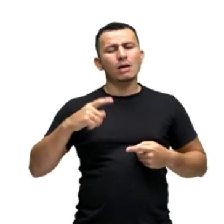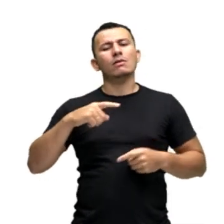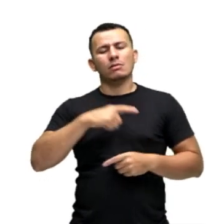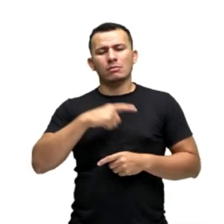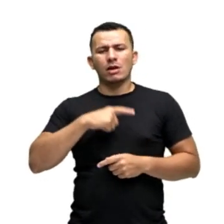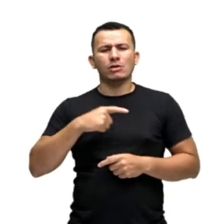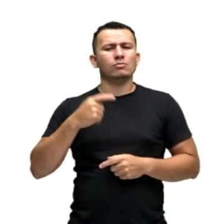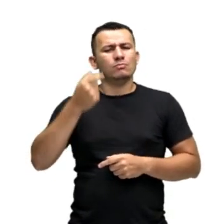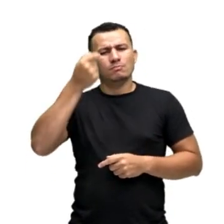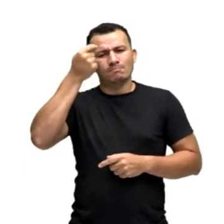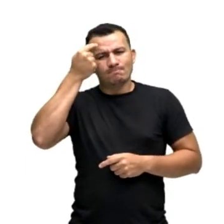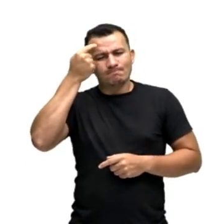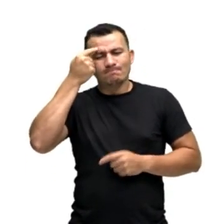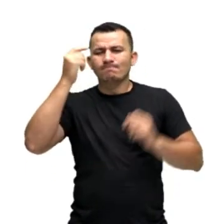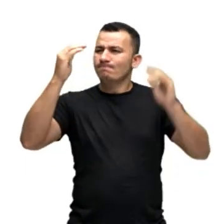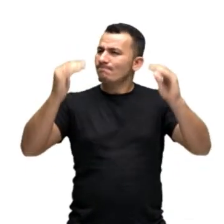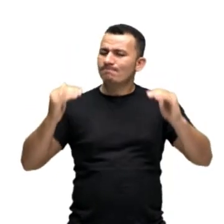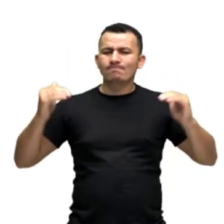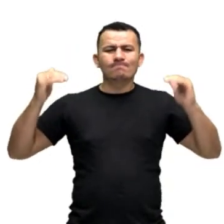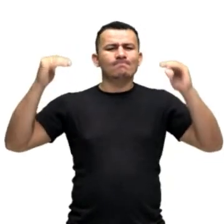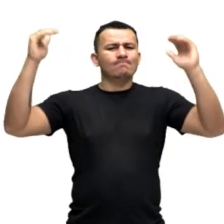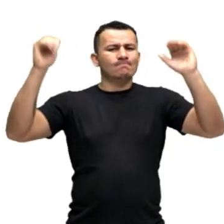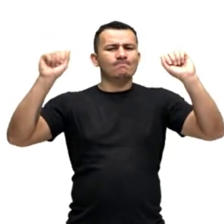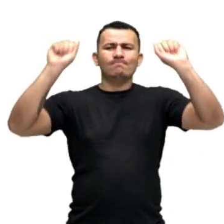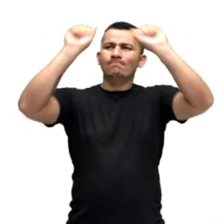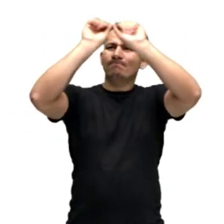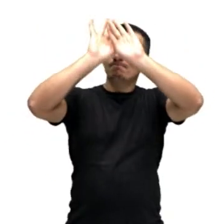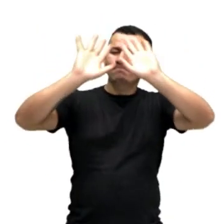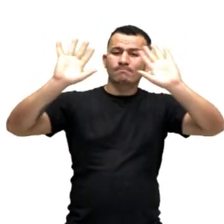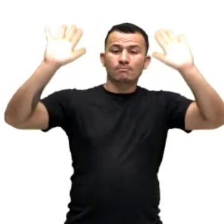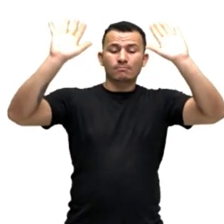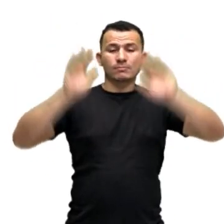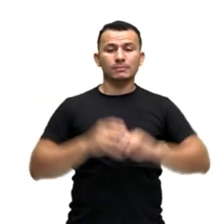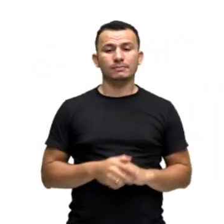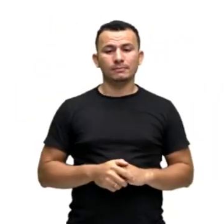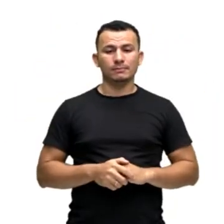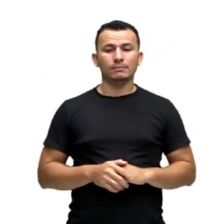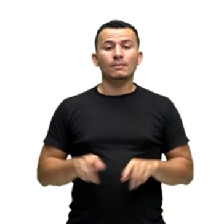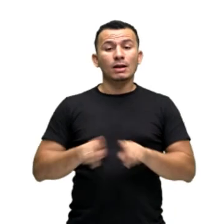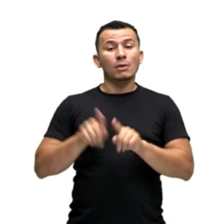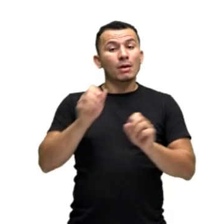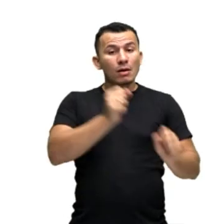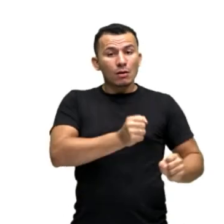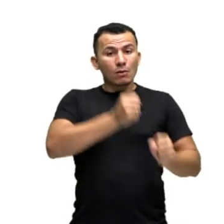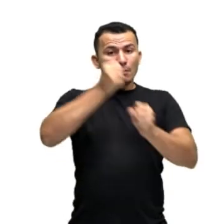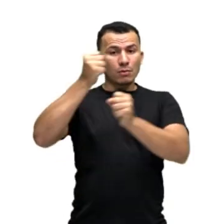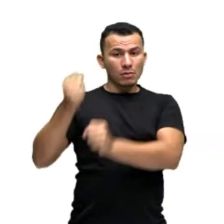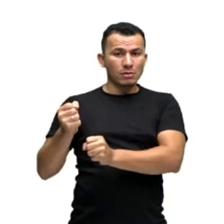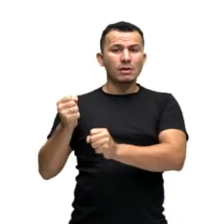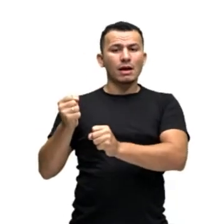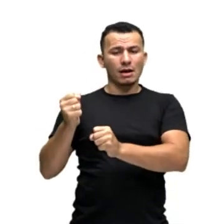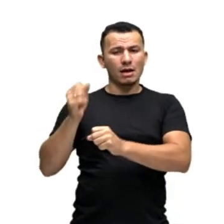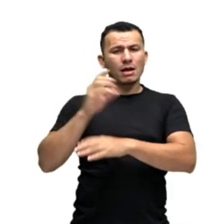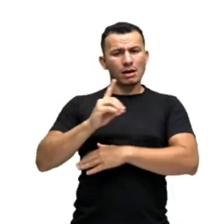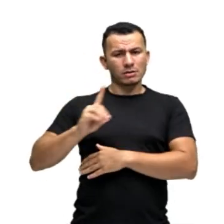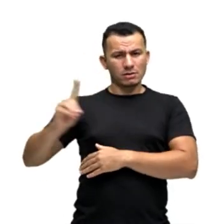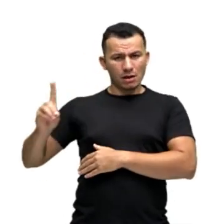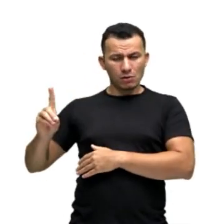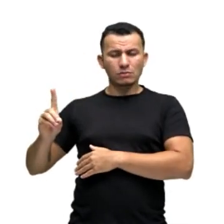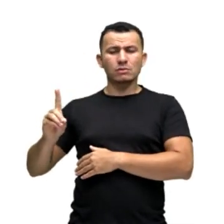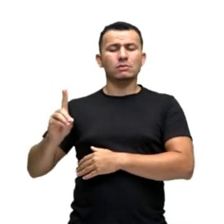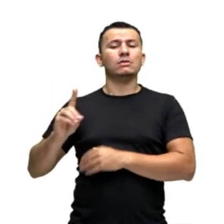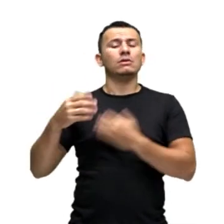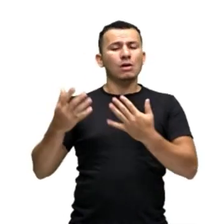Sobrenatural também do Poder de intervenção dessa divindade e esse poder